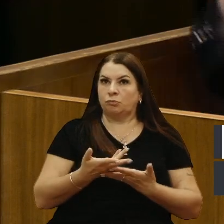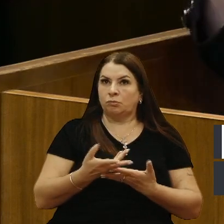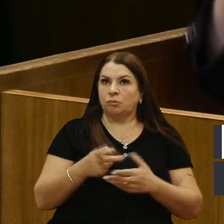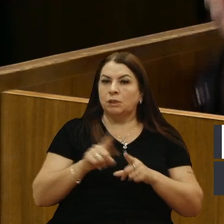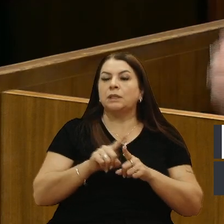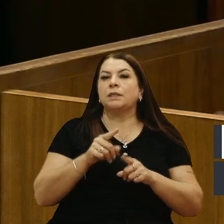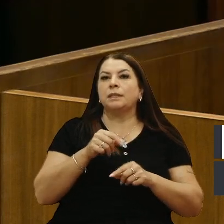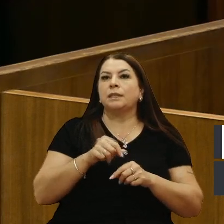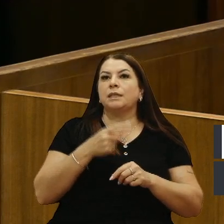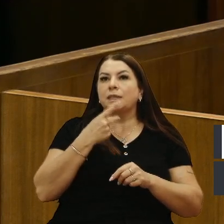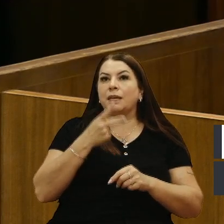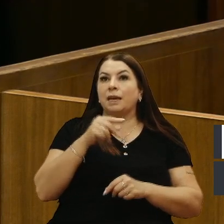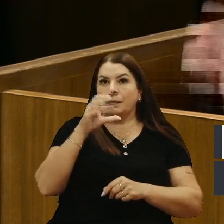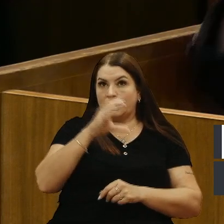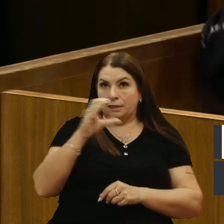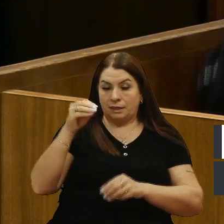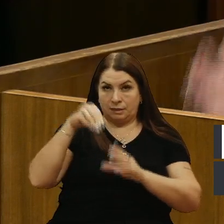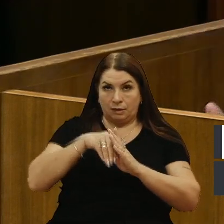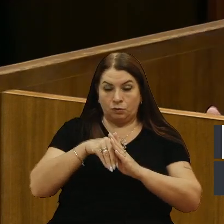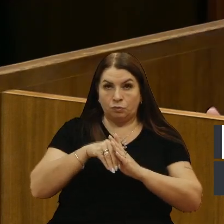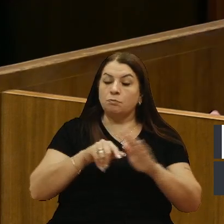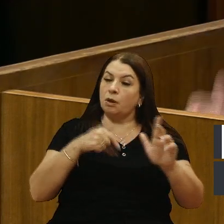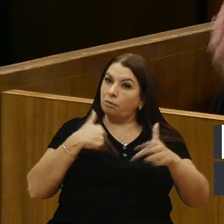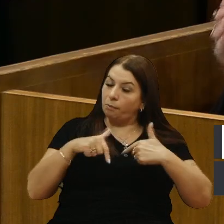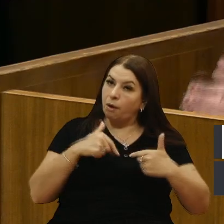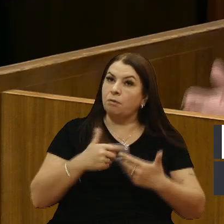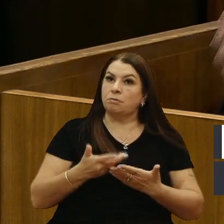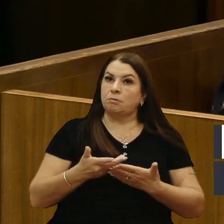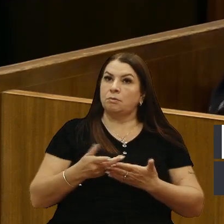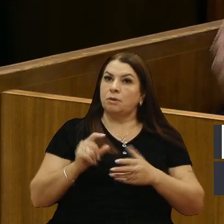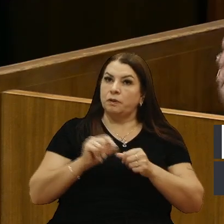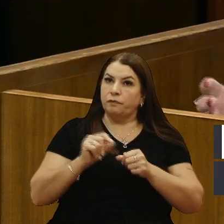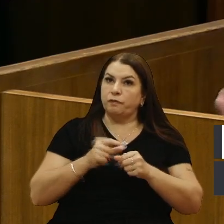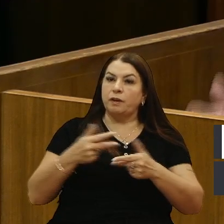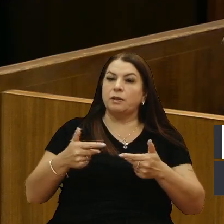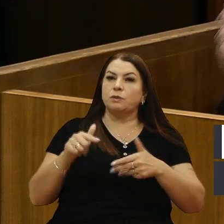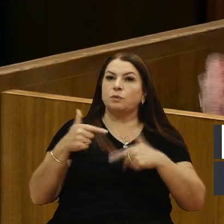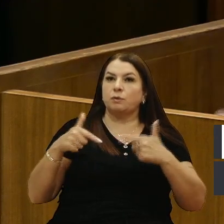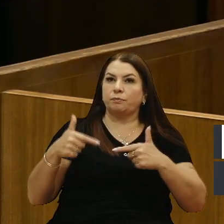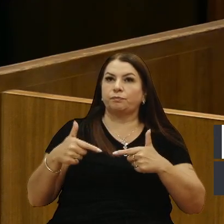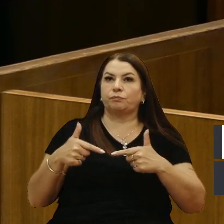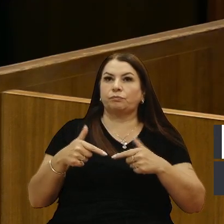quer sim CCs lá dentro, mas que trabalhem e façam o